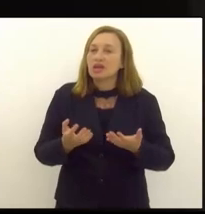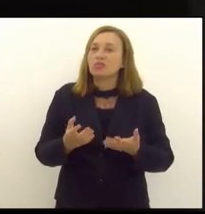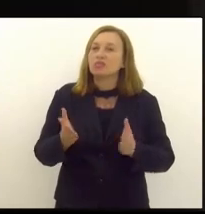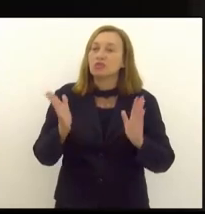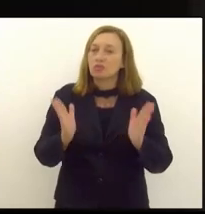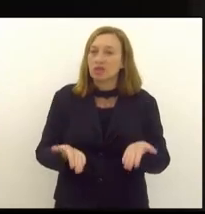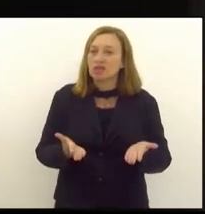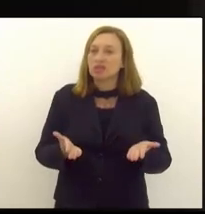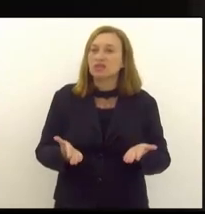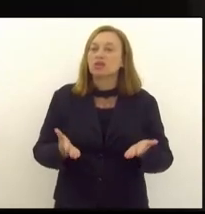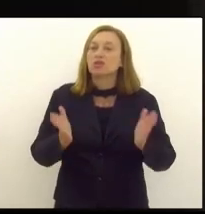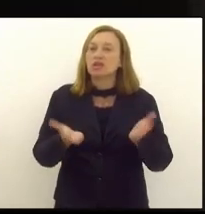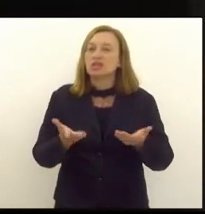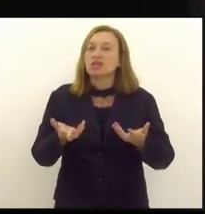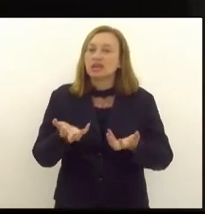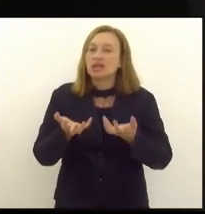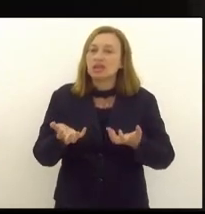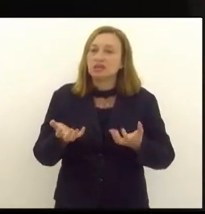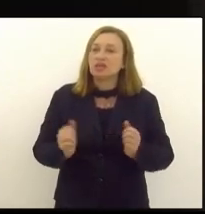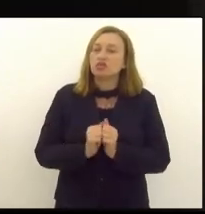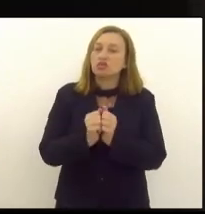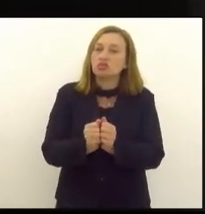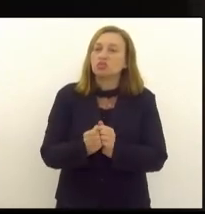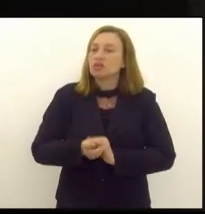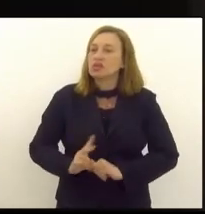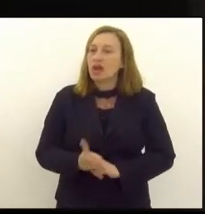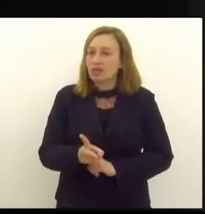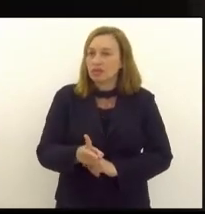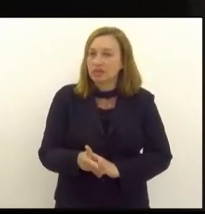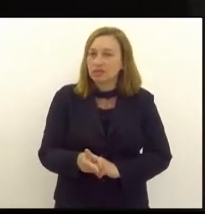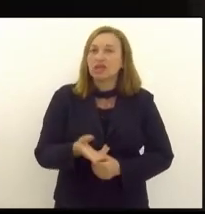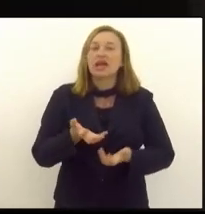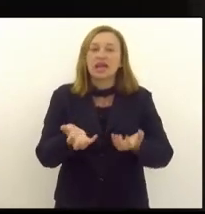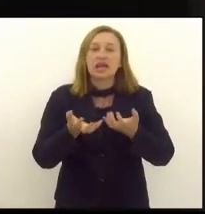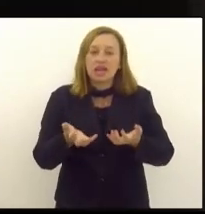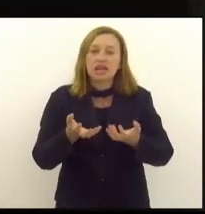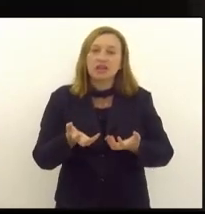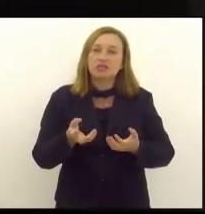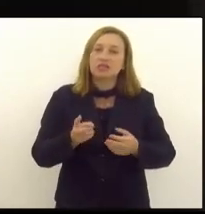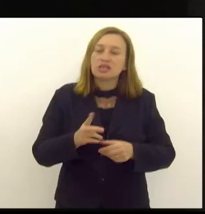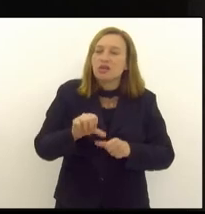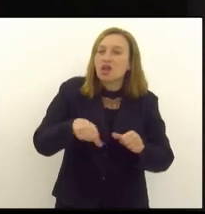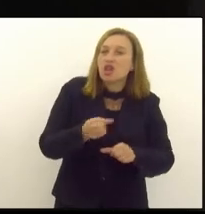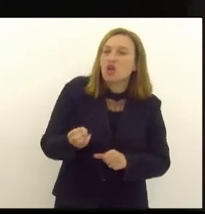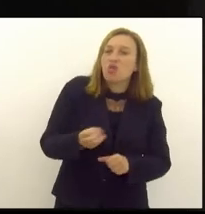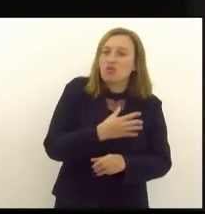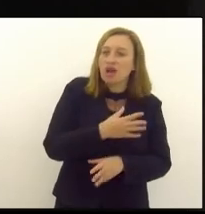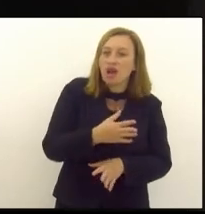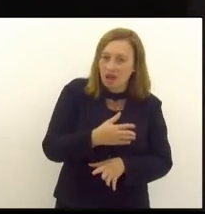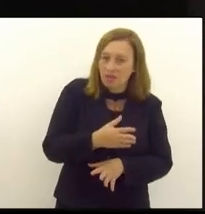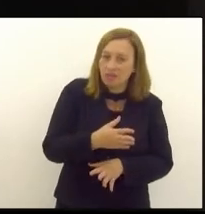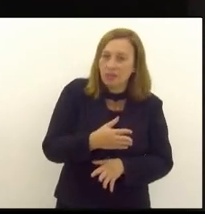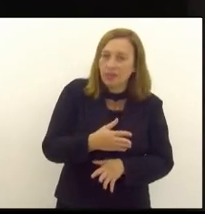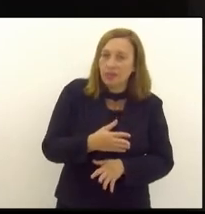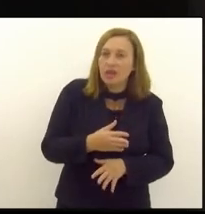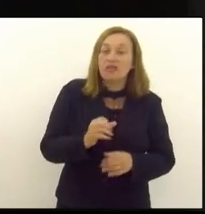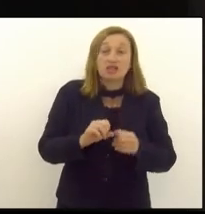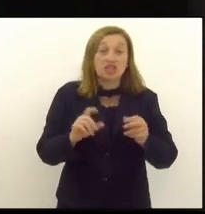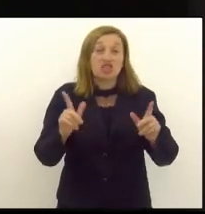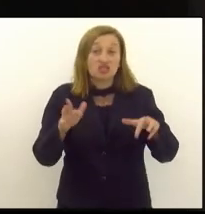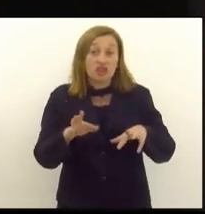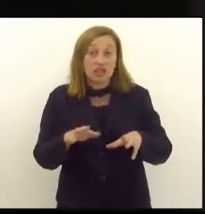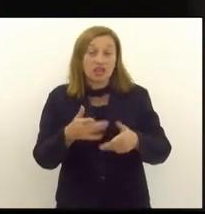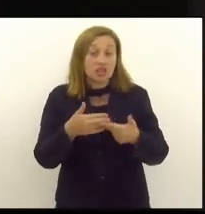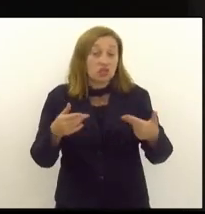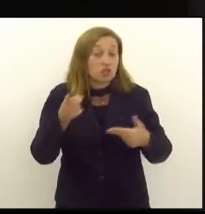presente. E no presente nós queremos estar sempre juntos, nós queremos sempre inovar, porque para nós inovar é fazer diferente as